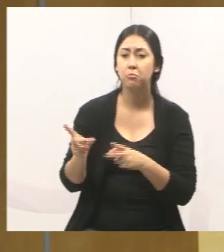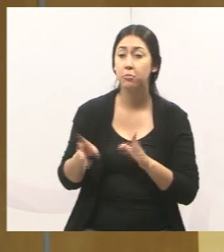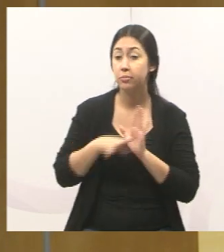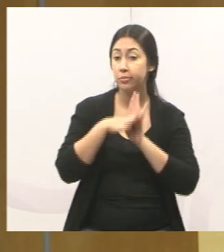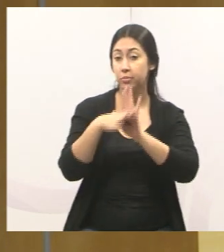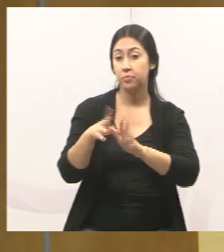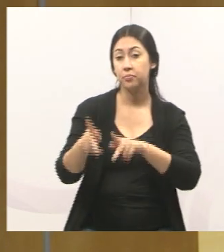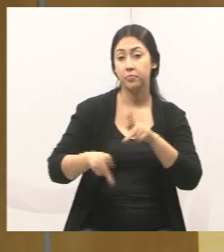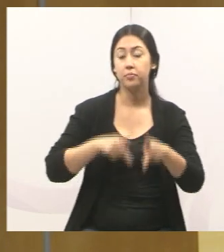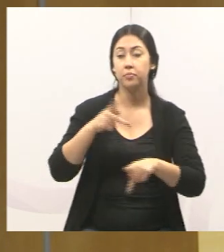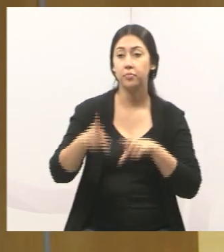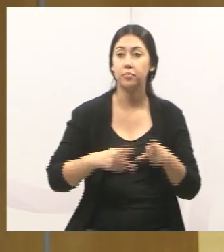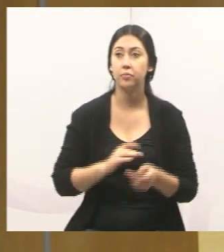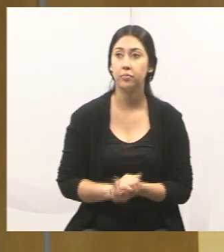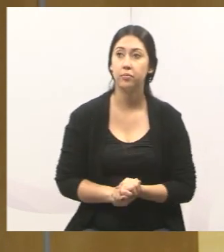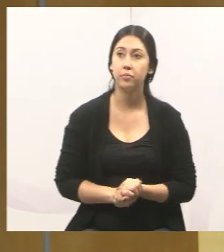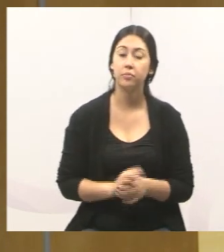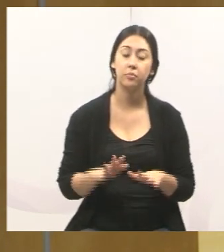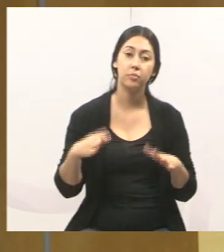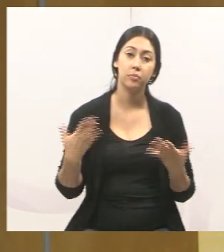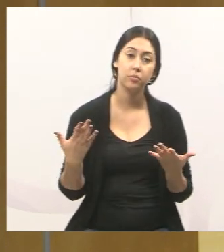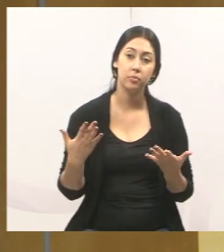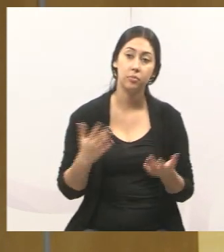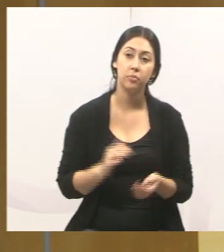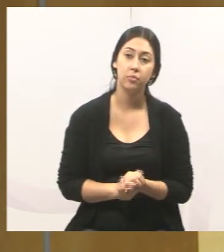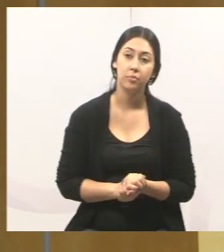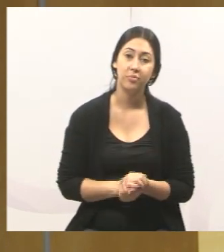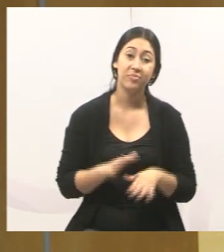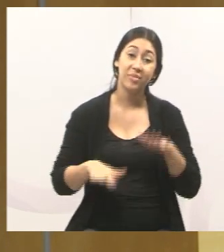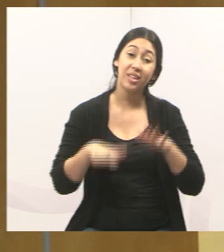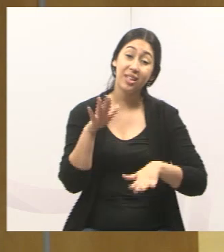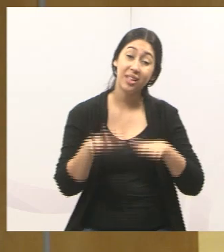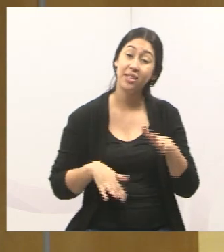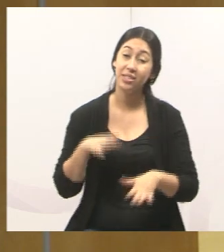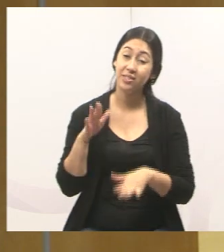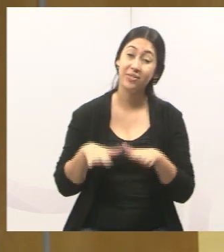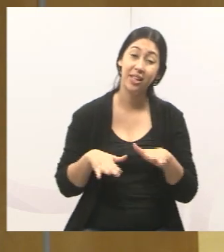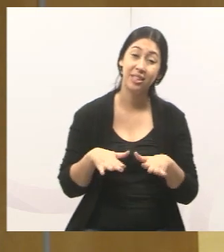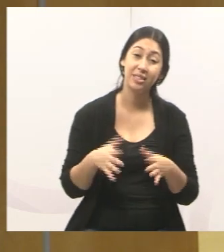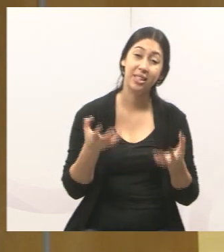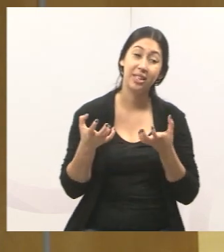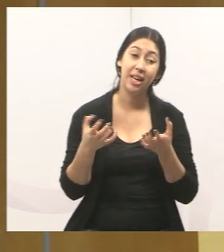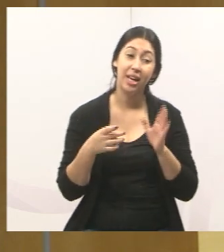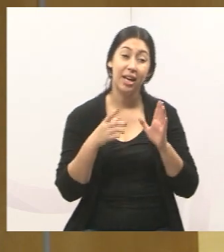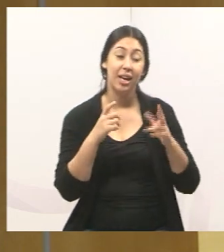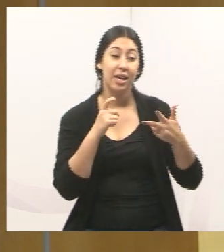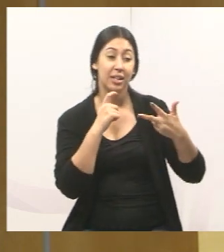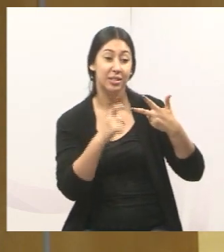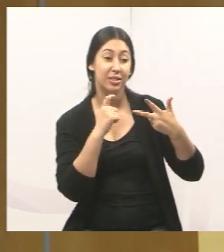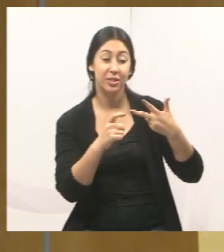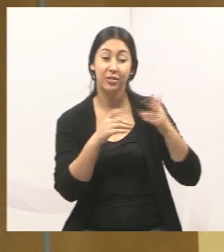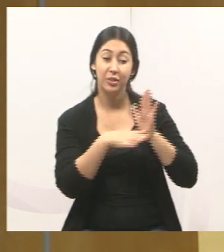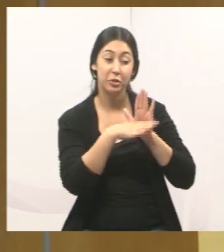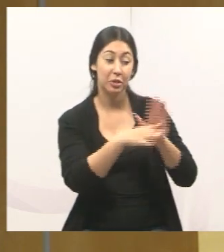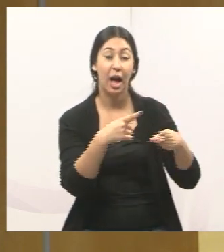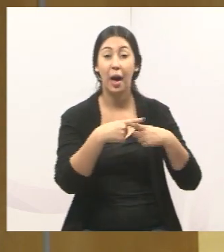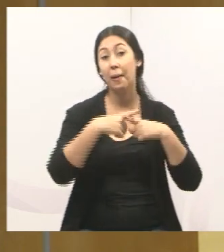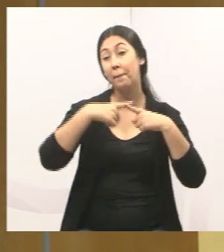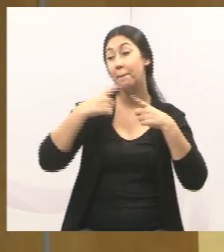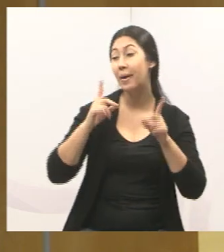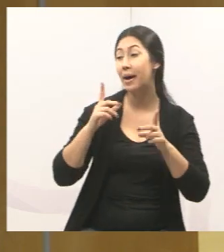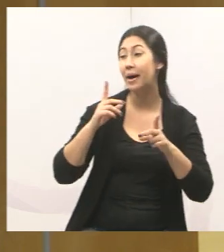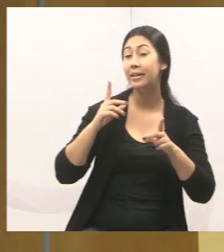do nosso município. Então, é assim, é uma defensoria pública que também quer administrar junto com o executivo. É uma promotoria pública, aí não